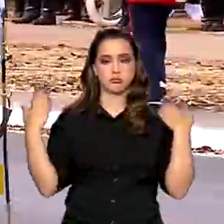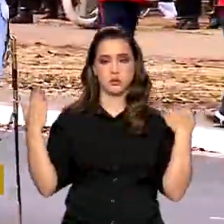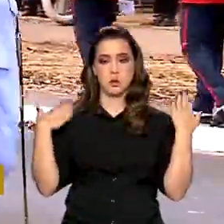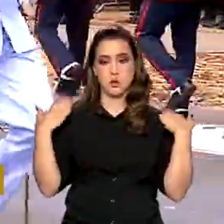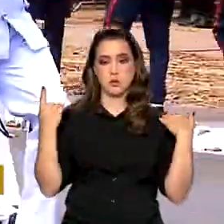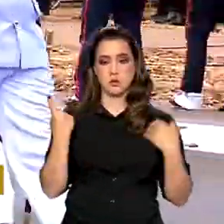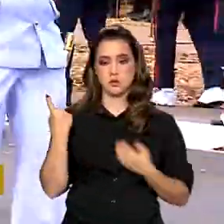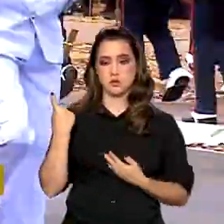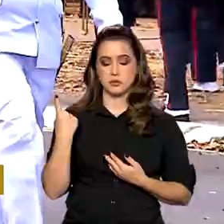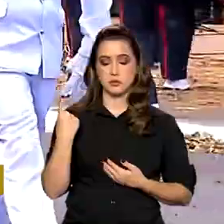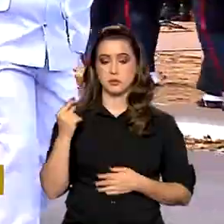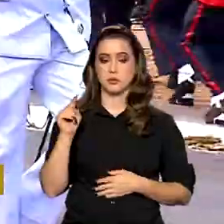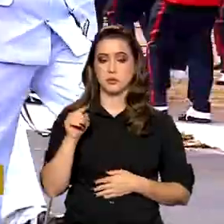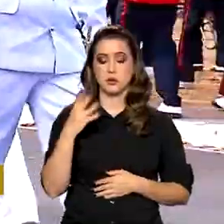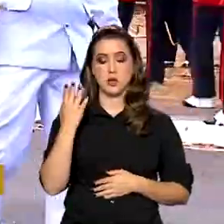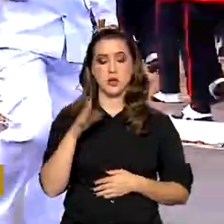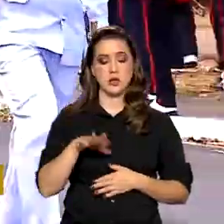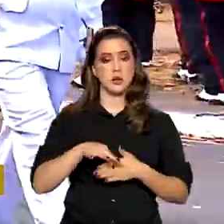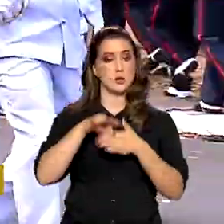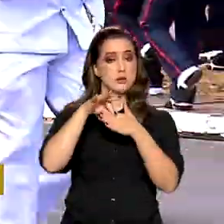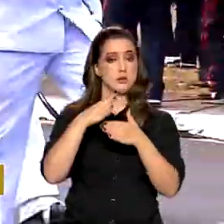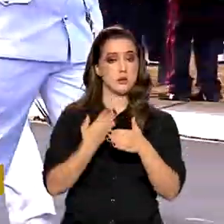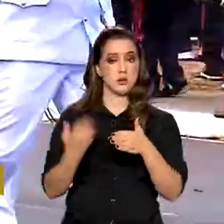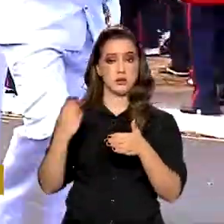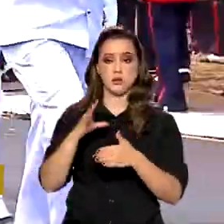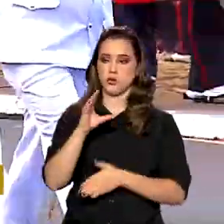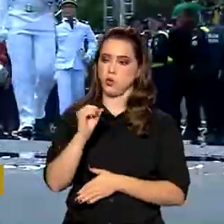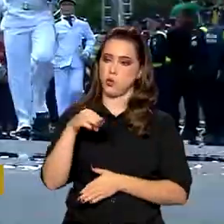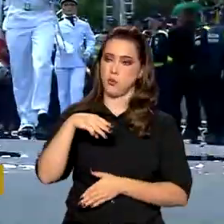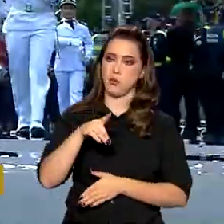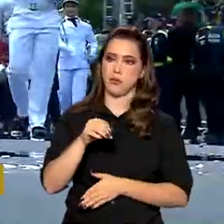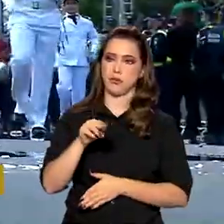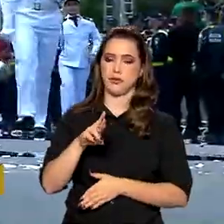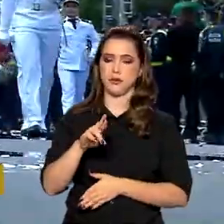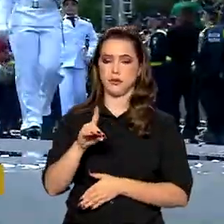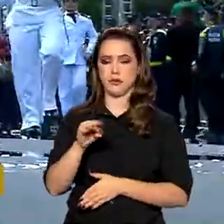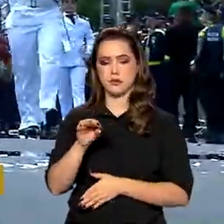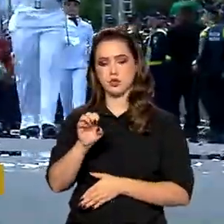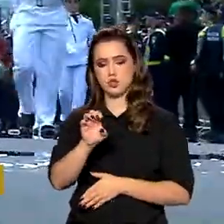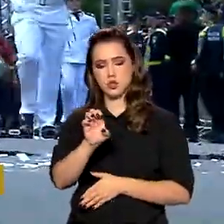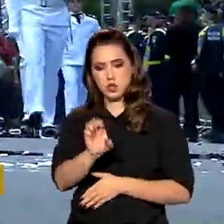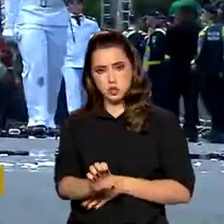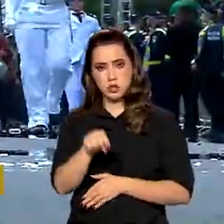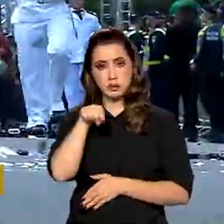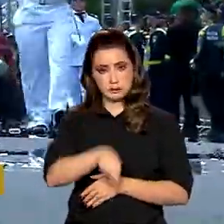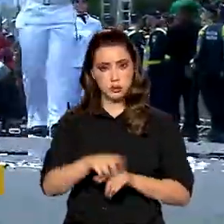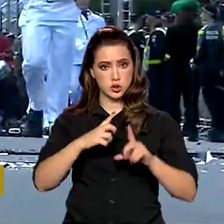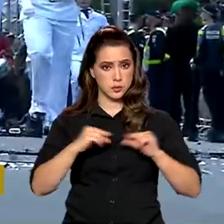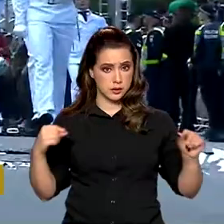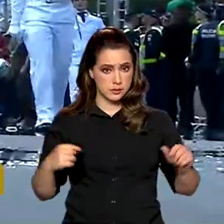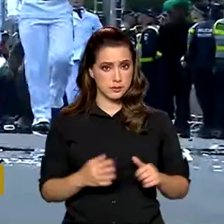guerra Heringer. Ele é o comandante do grupamento de fuzileiros navais aqui de Brasília.